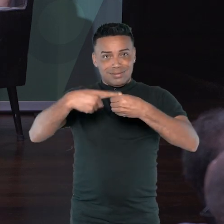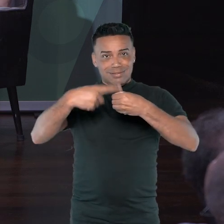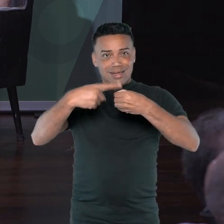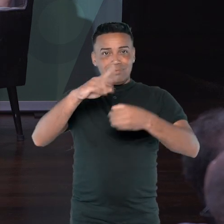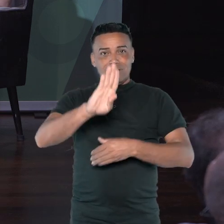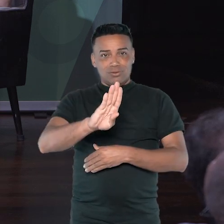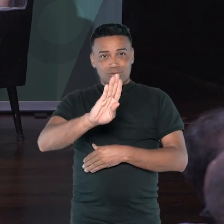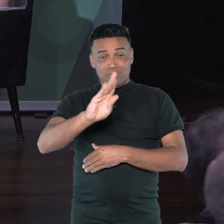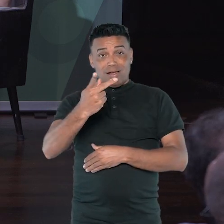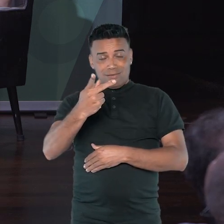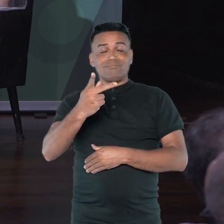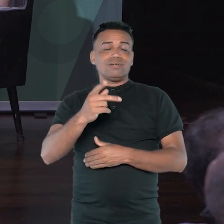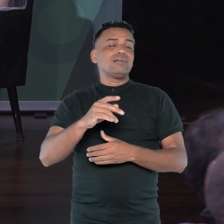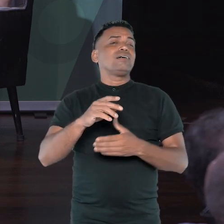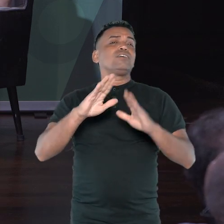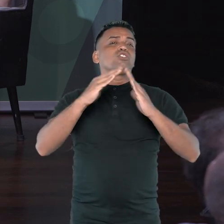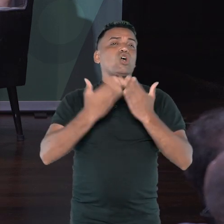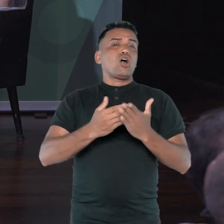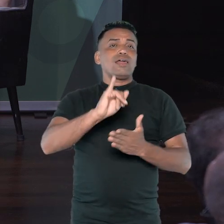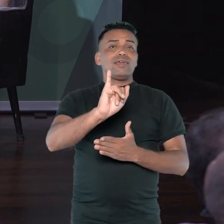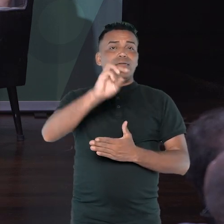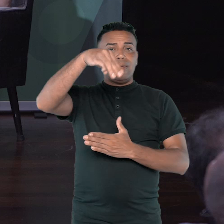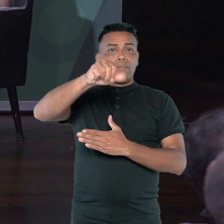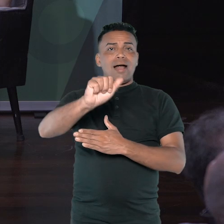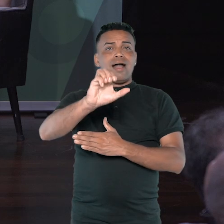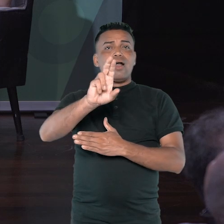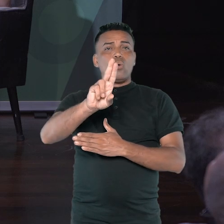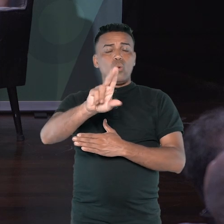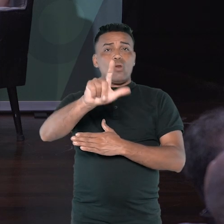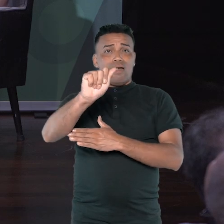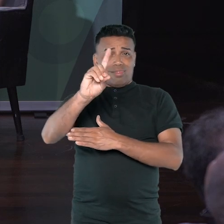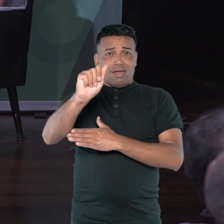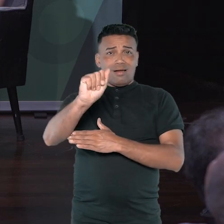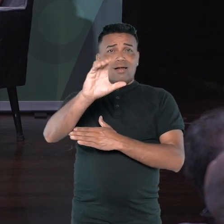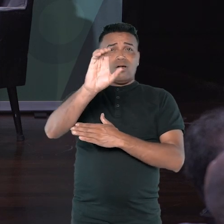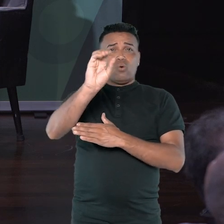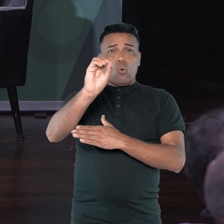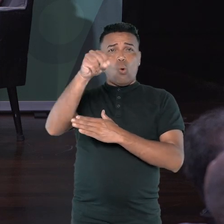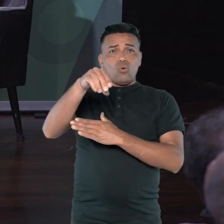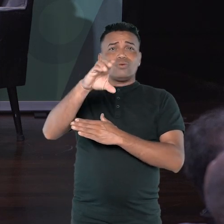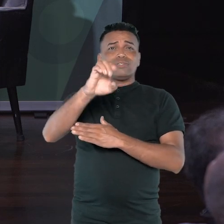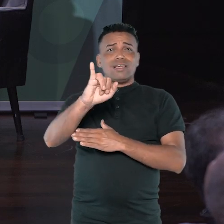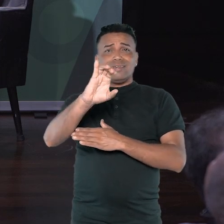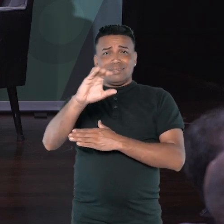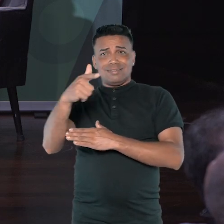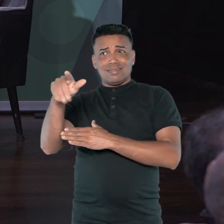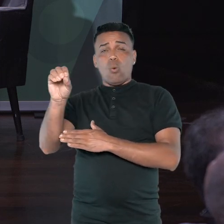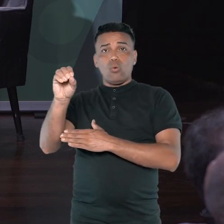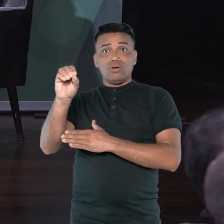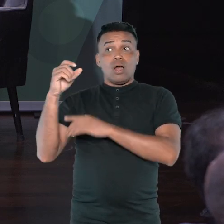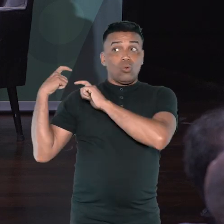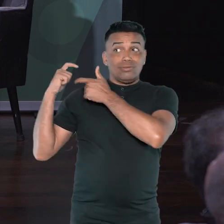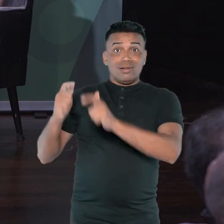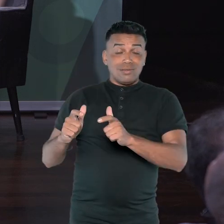o Imaculada Conceição, em que, apesar de ter uma tradição católica, na 4ª série eu tive aula, por